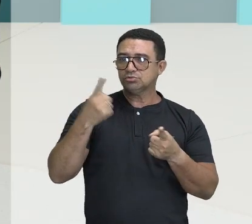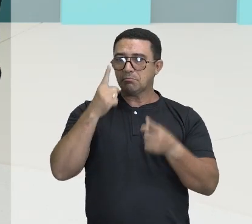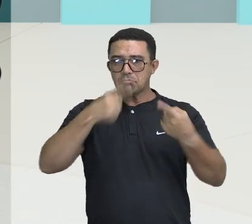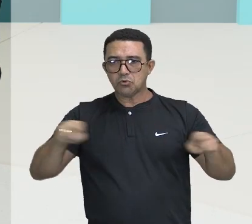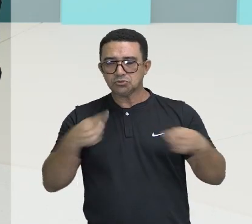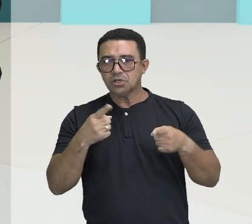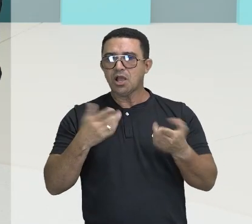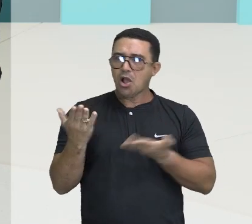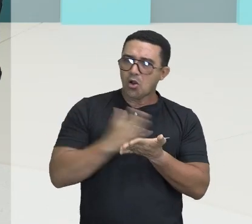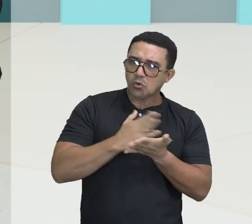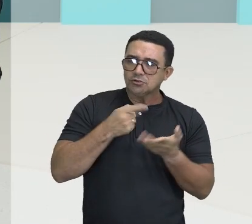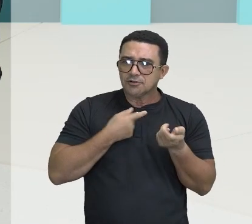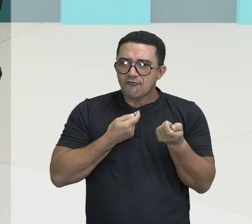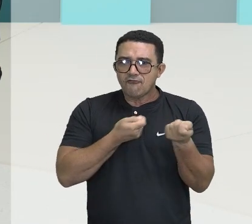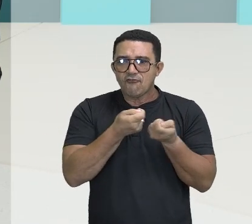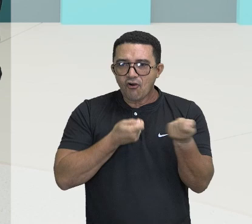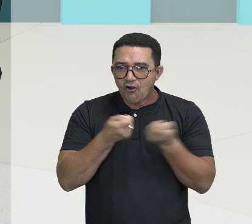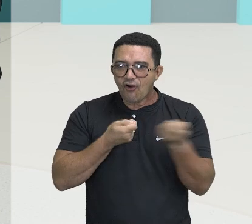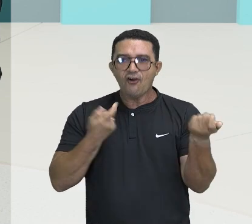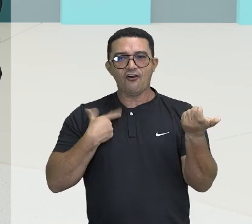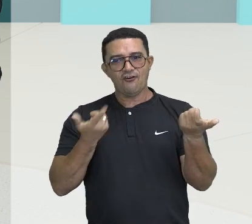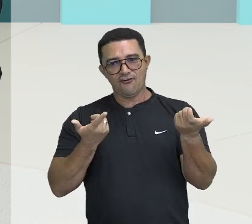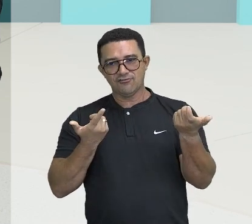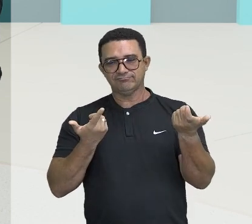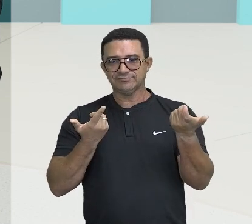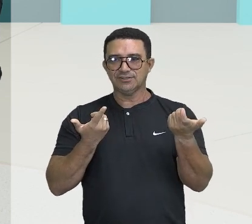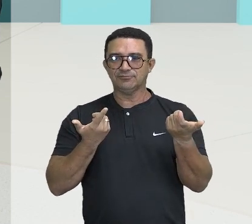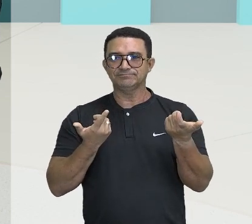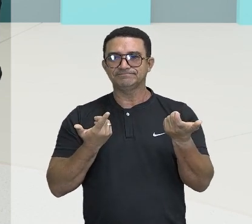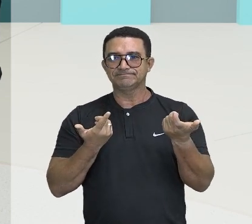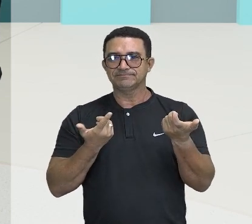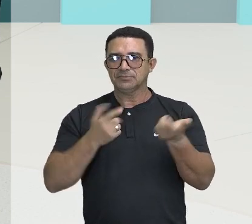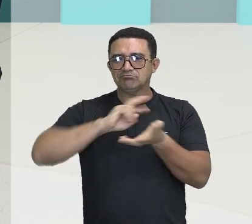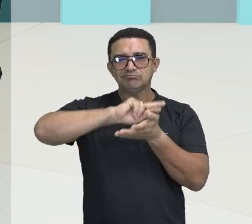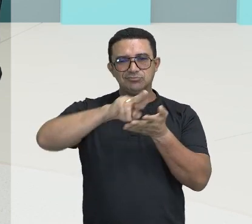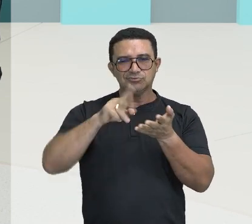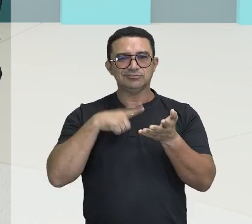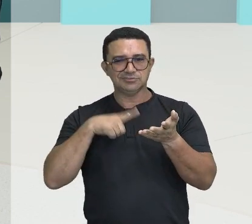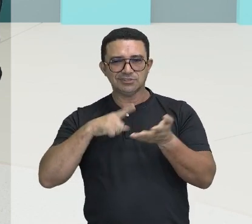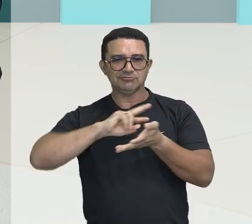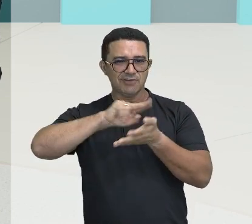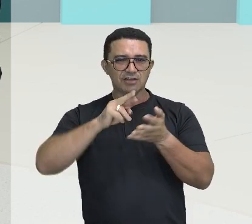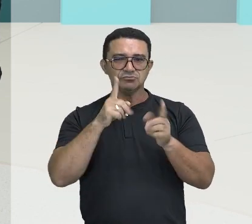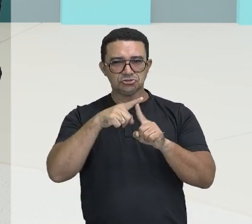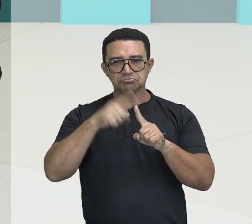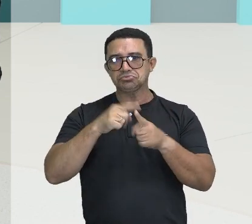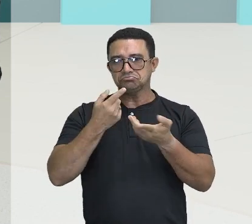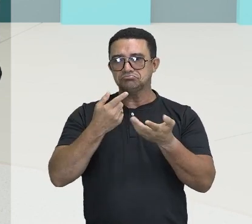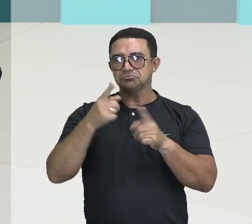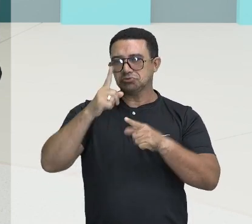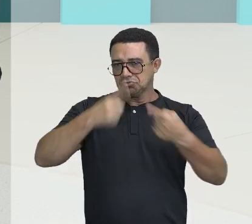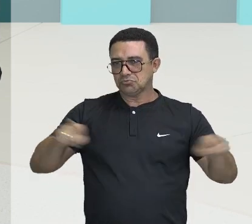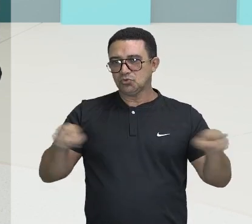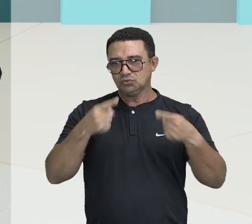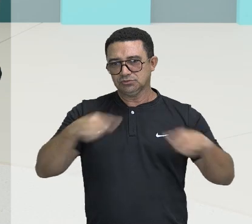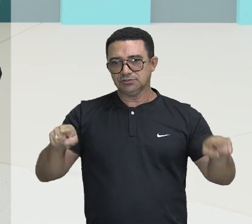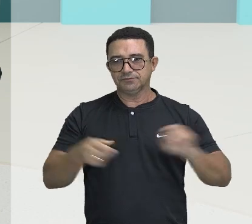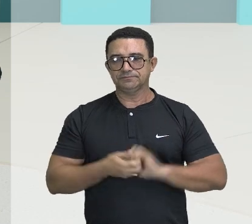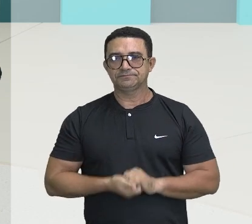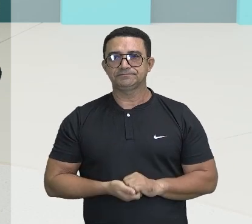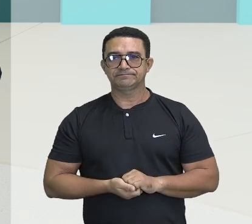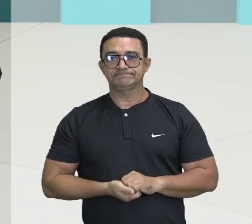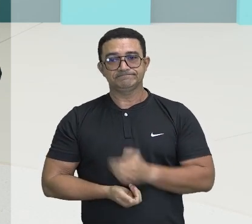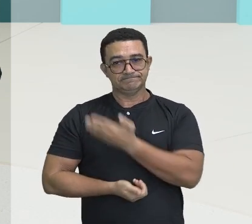forró, outros gostam de sertanejo, ou seja, existem inúmeros gêneros, não é isso? E aqui temos